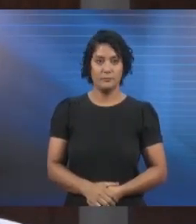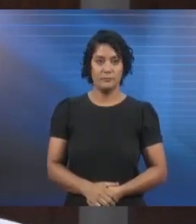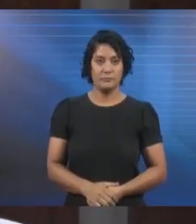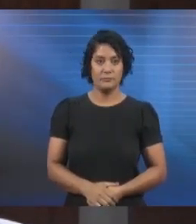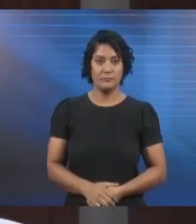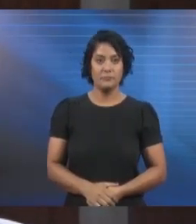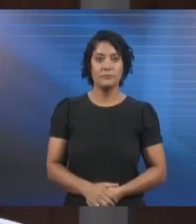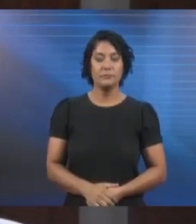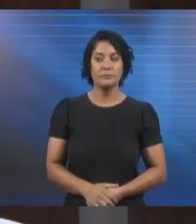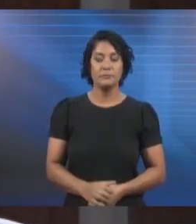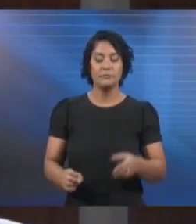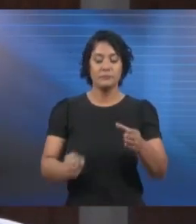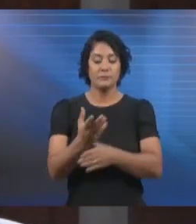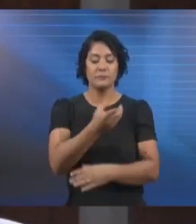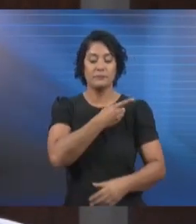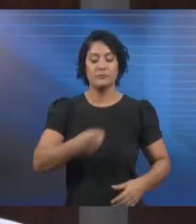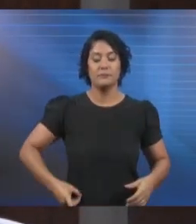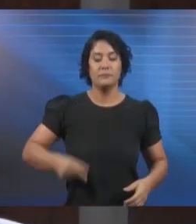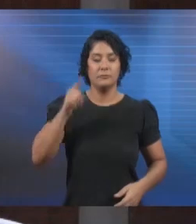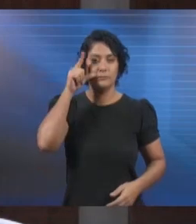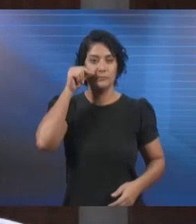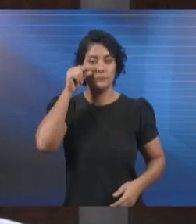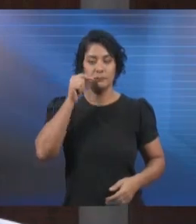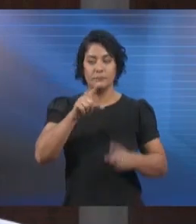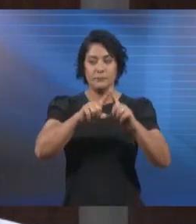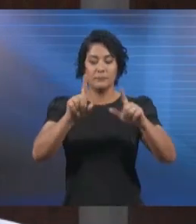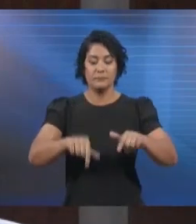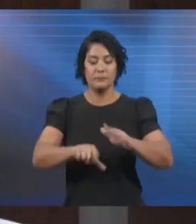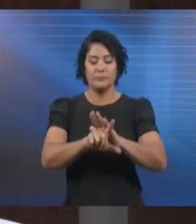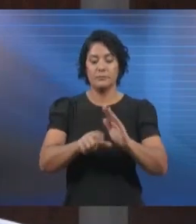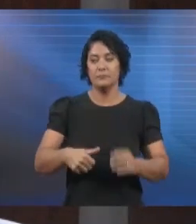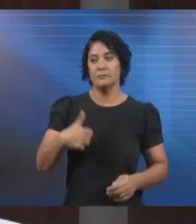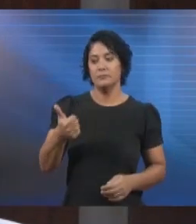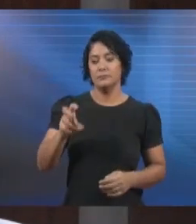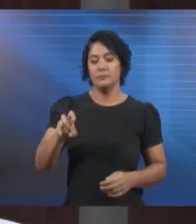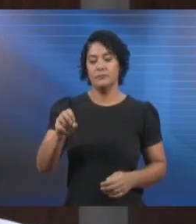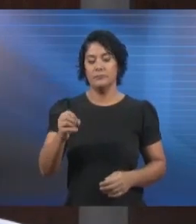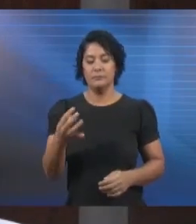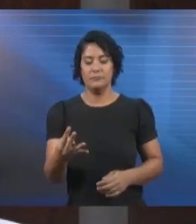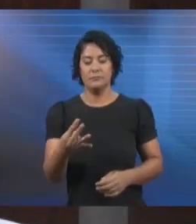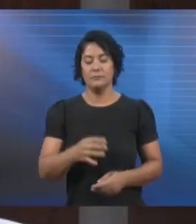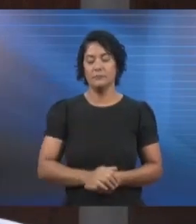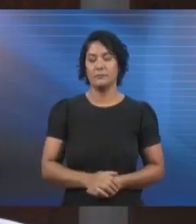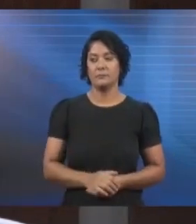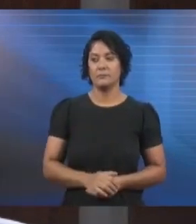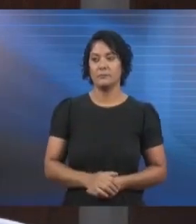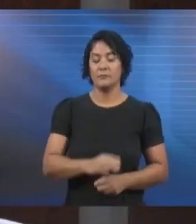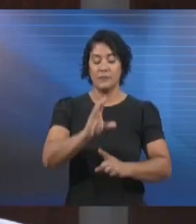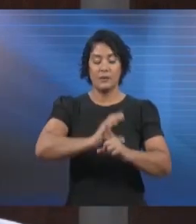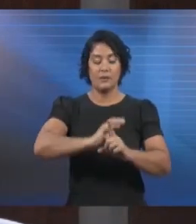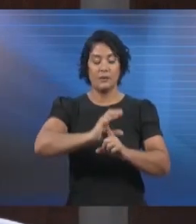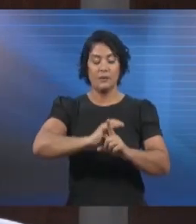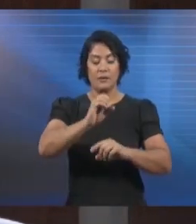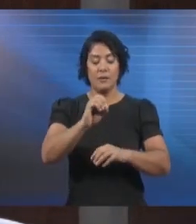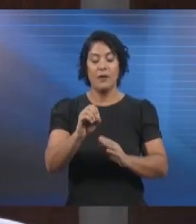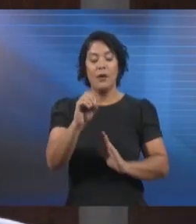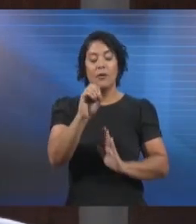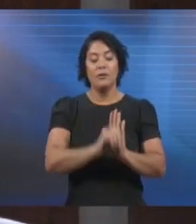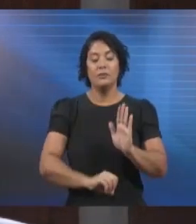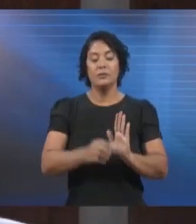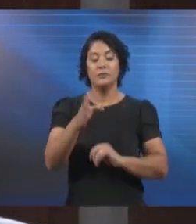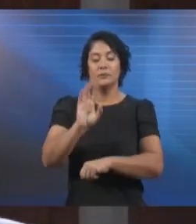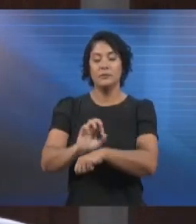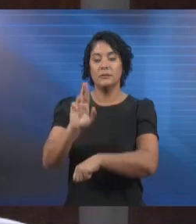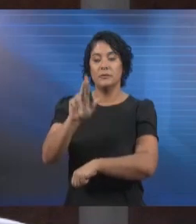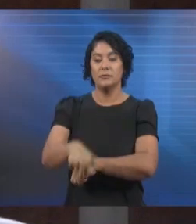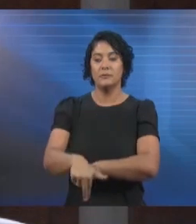Norte iniciativa Deputado bald Fernand projeto de lei número 15224 institui o calendário Oficial do Estado do Rio